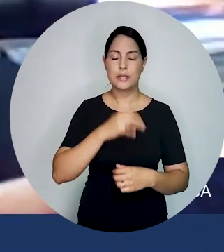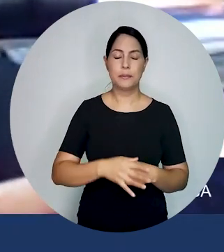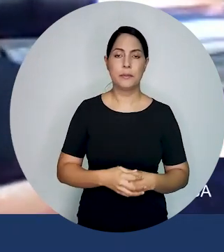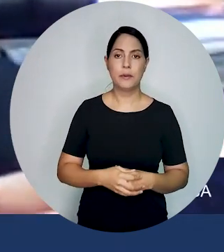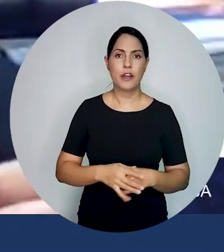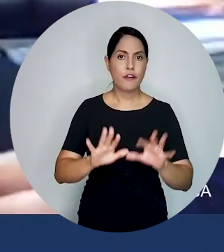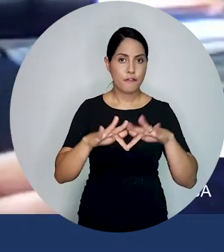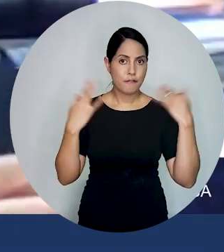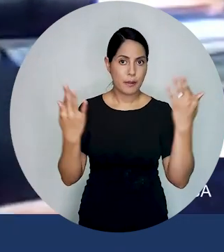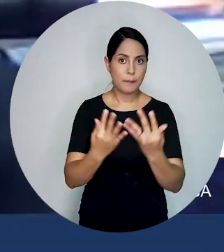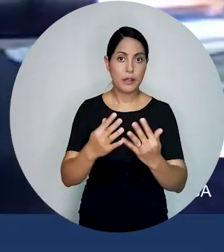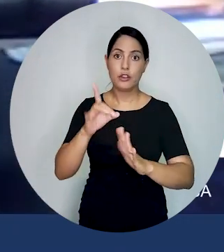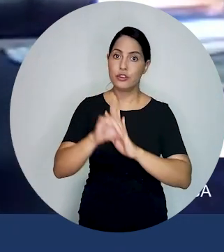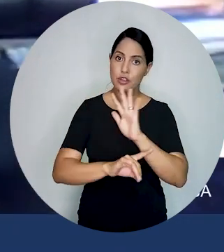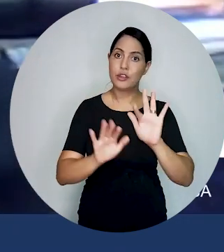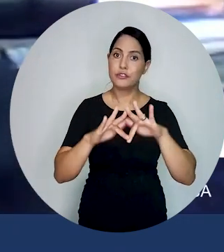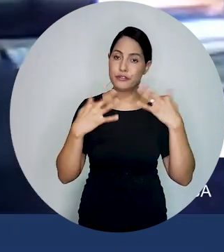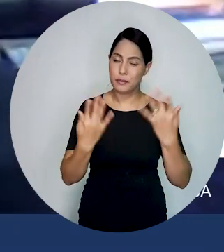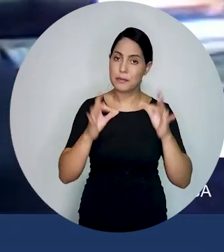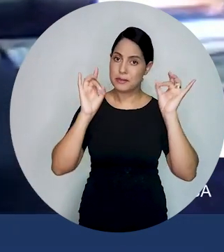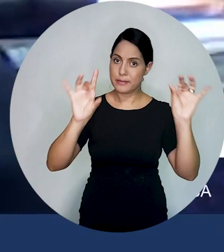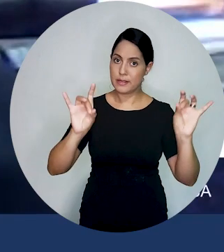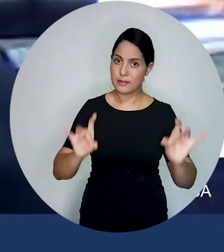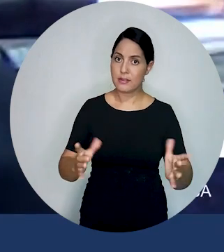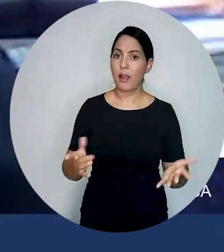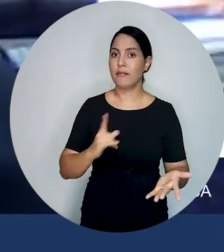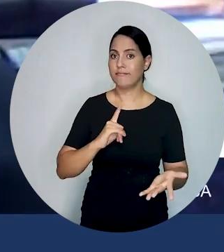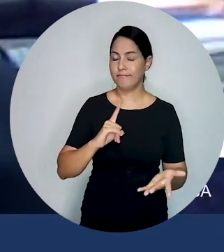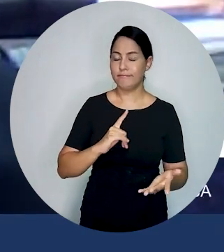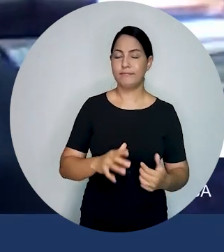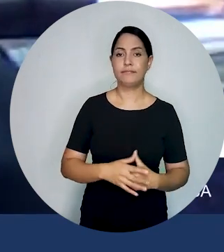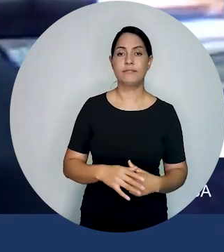vão para os juízos especializados em direito de família.